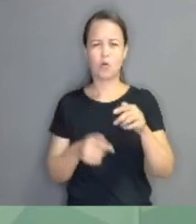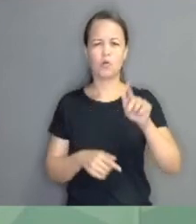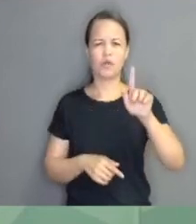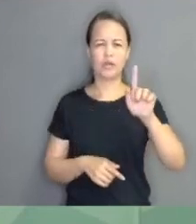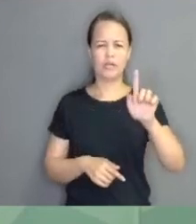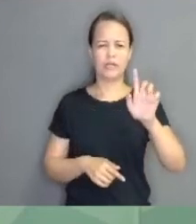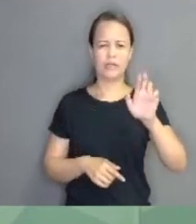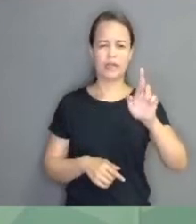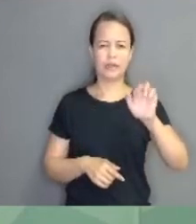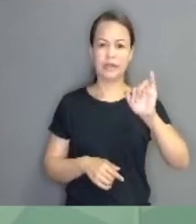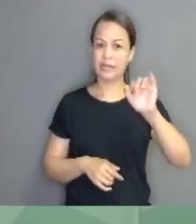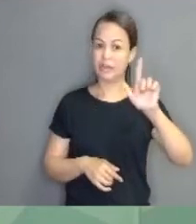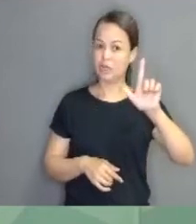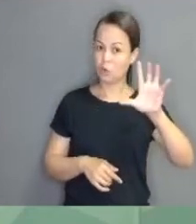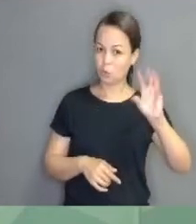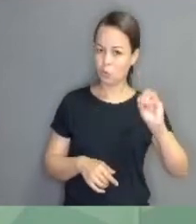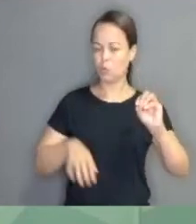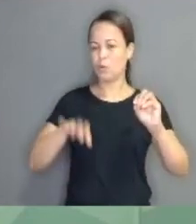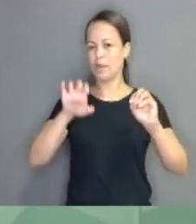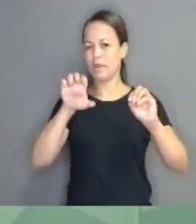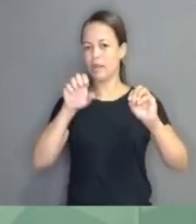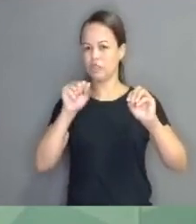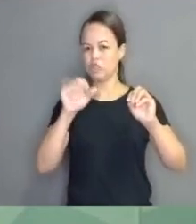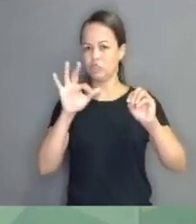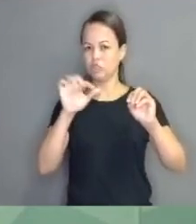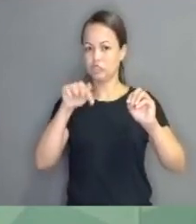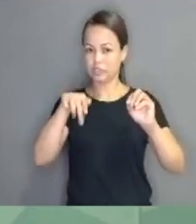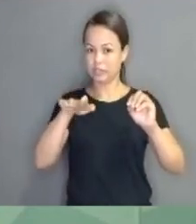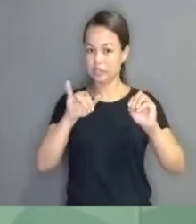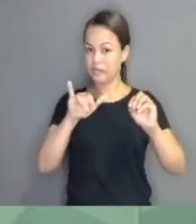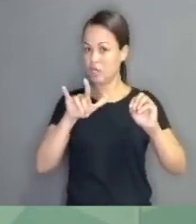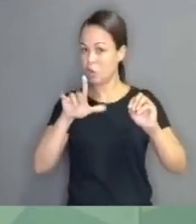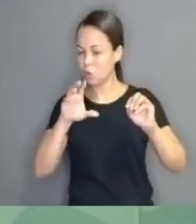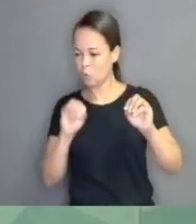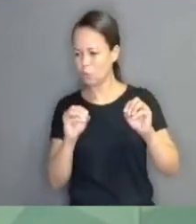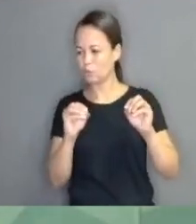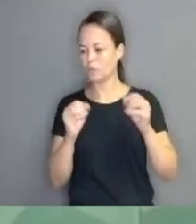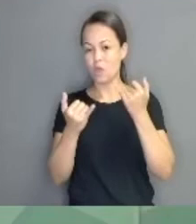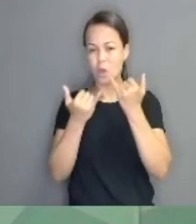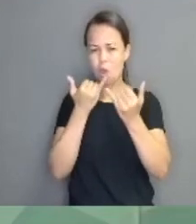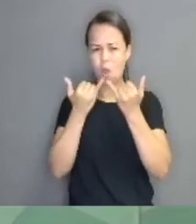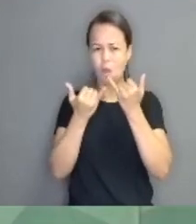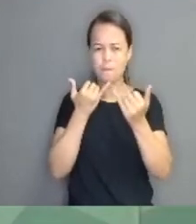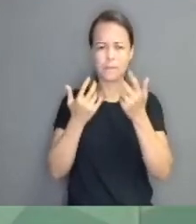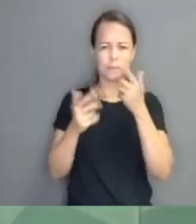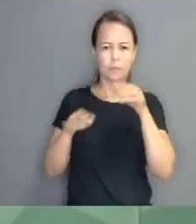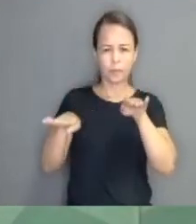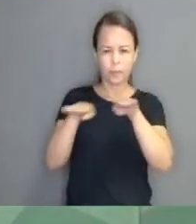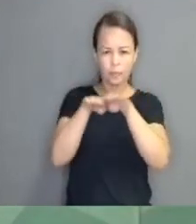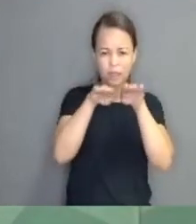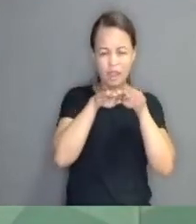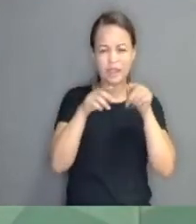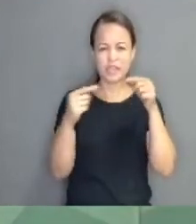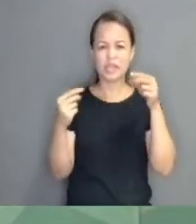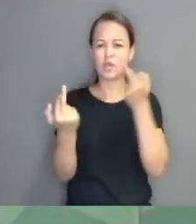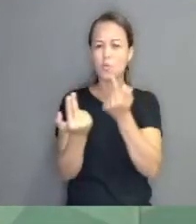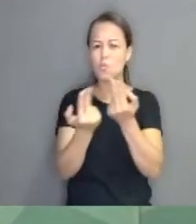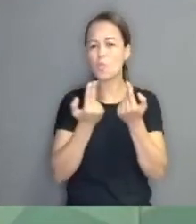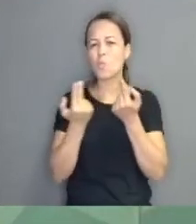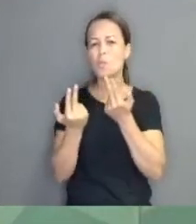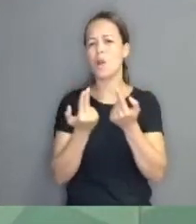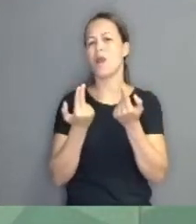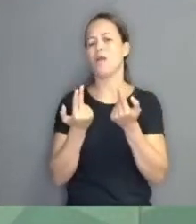grilo os dois tem um sonzinho igual isso é causado pela escrita aqui ó